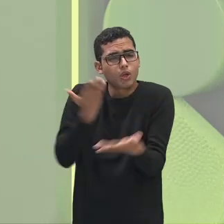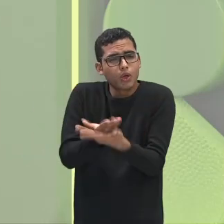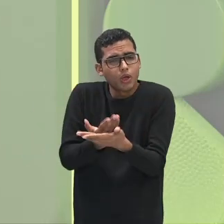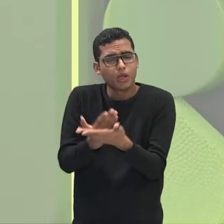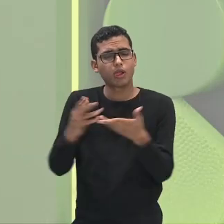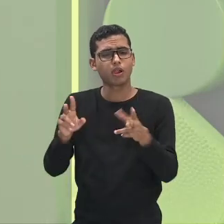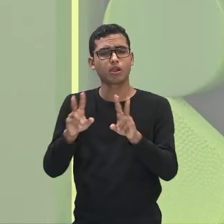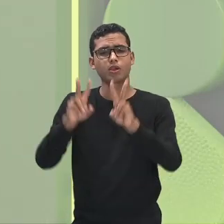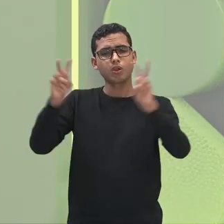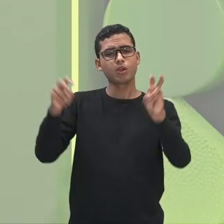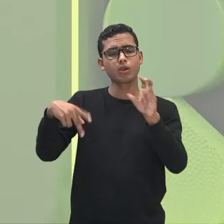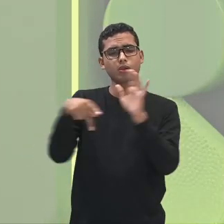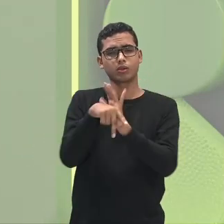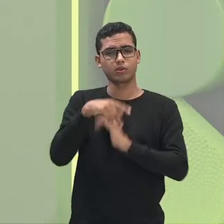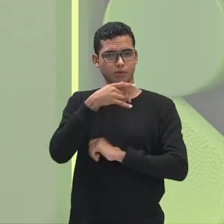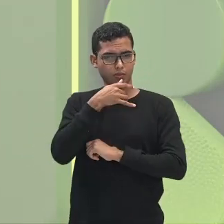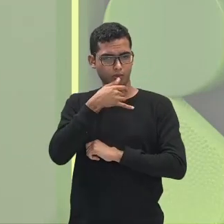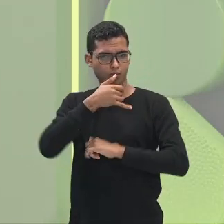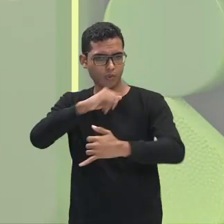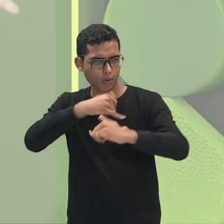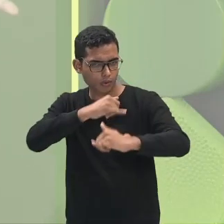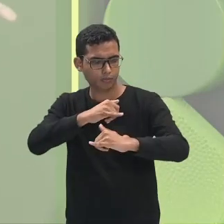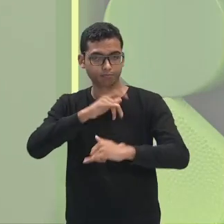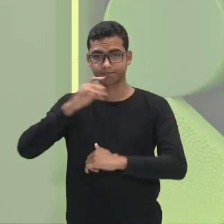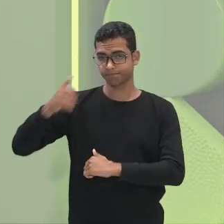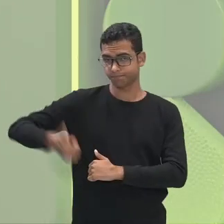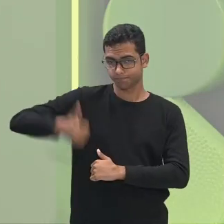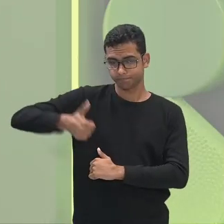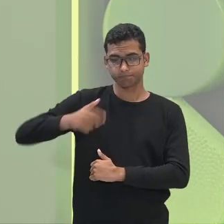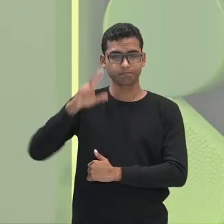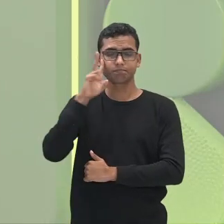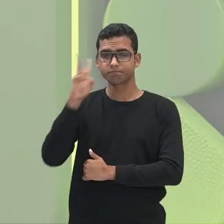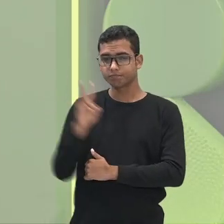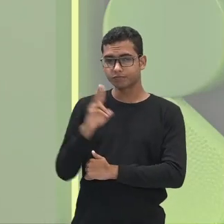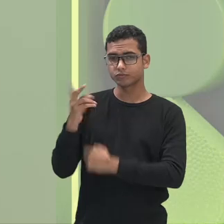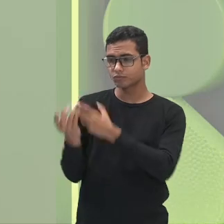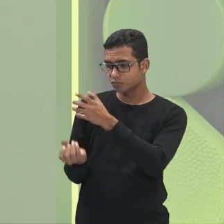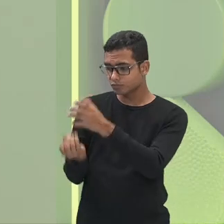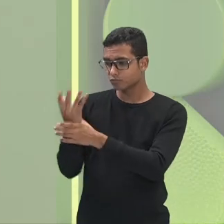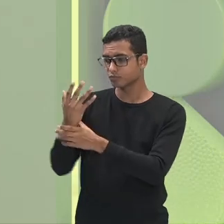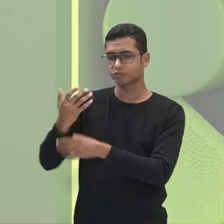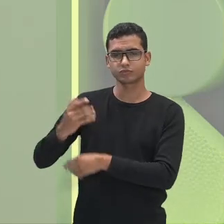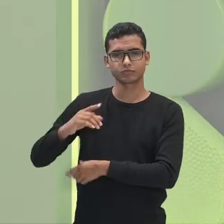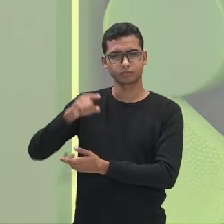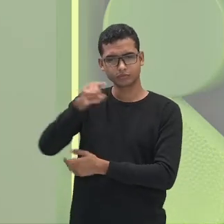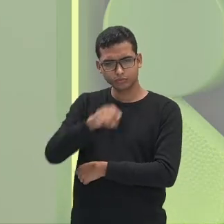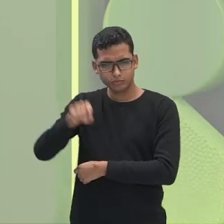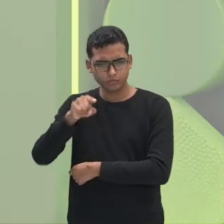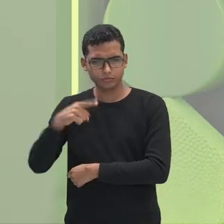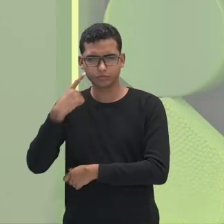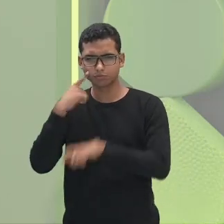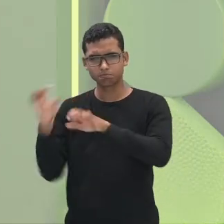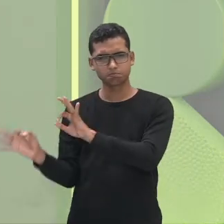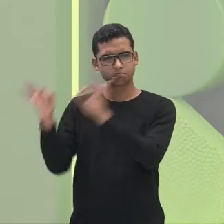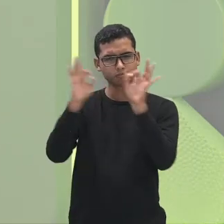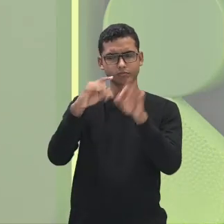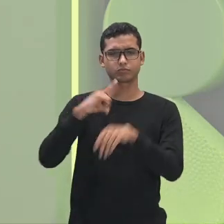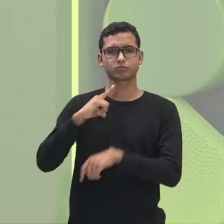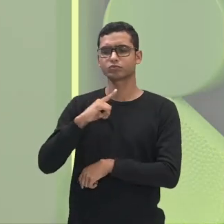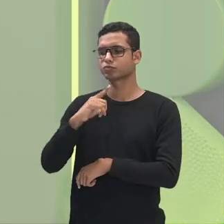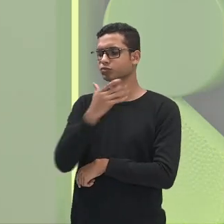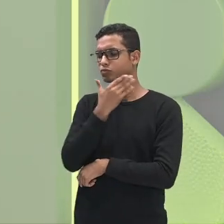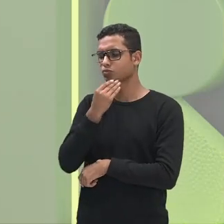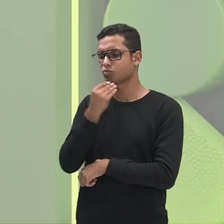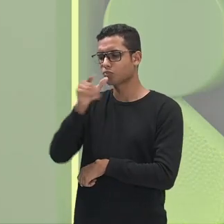eletricidade. E o primeiro deles, que é a nossa história, a origem, vocês viram lá que tínhamos o Tales de